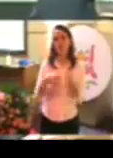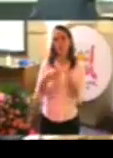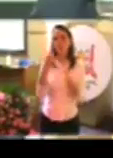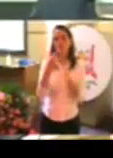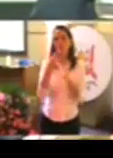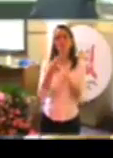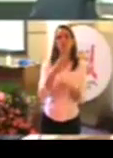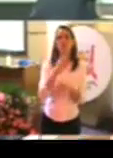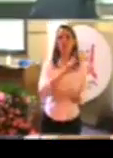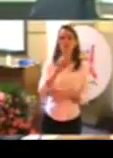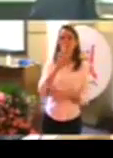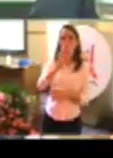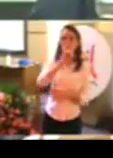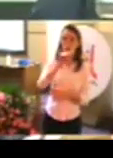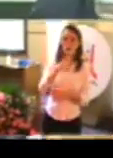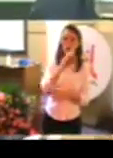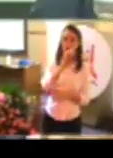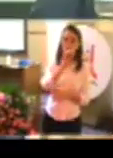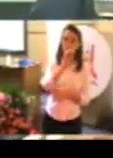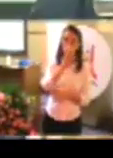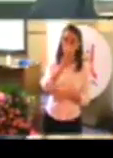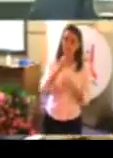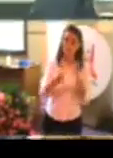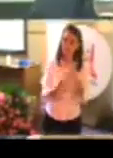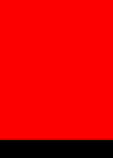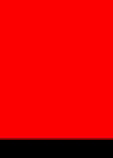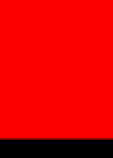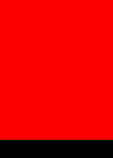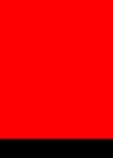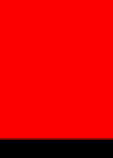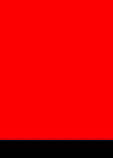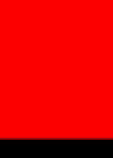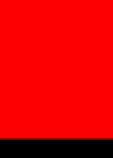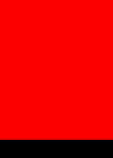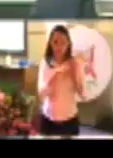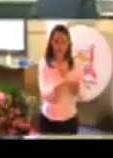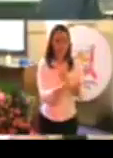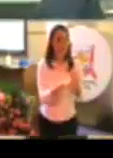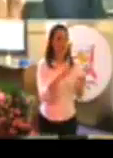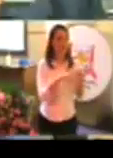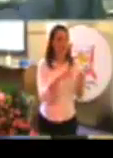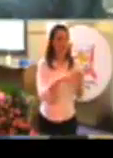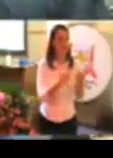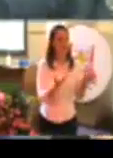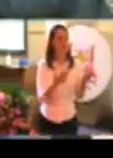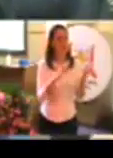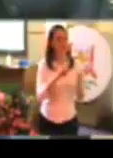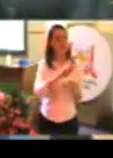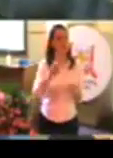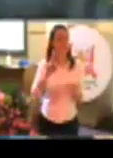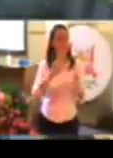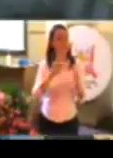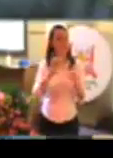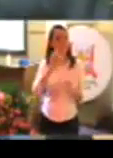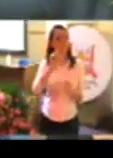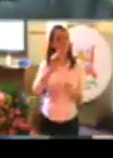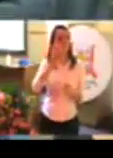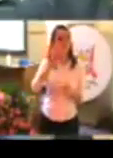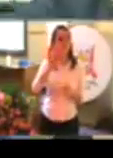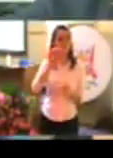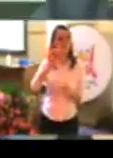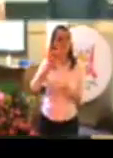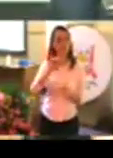era presidente do Senado. E um dia eu perguntei para ele por que que ele colocou esse nome,